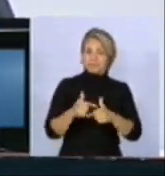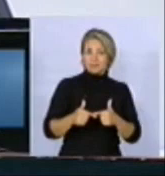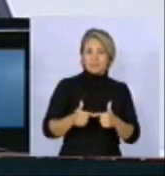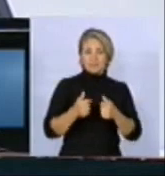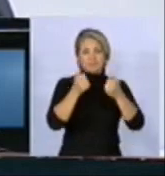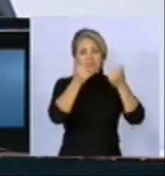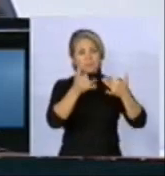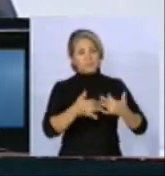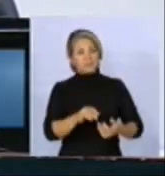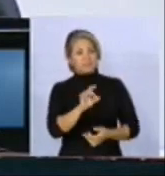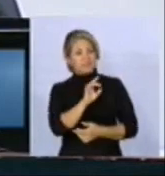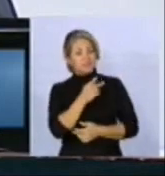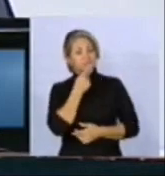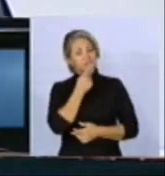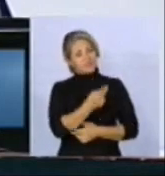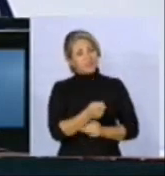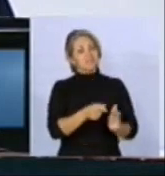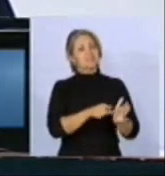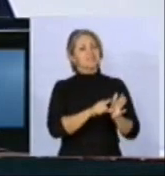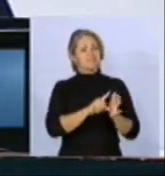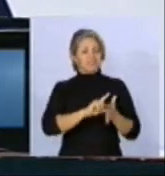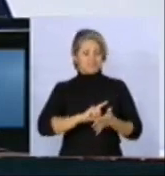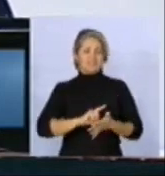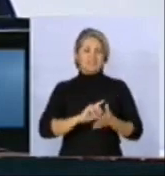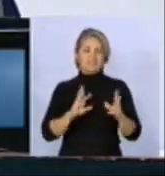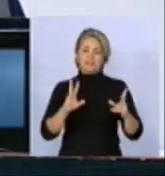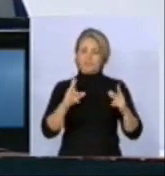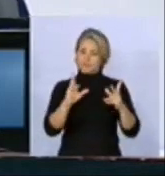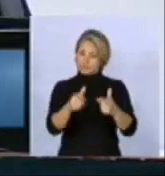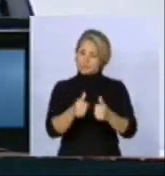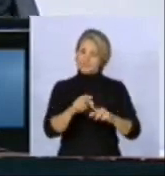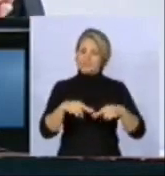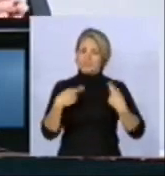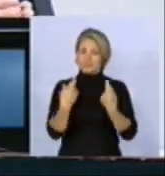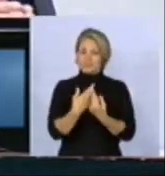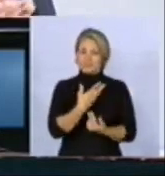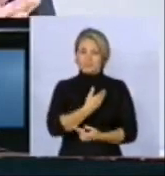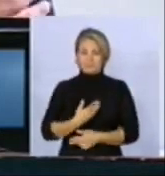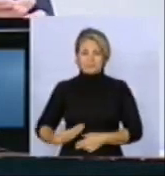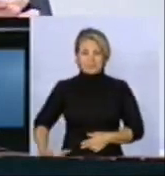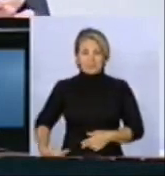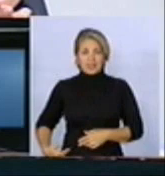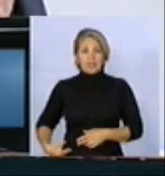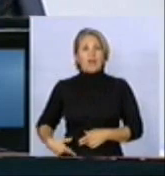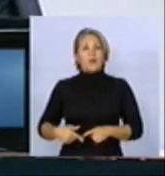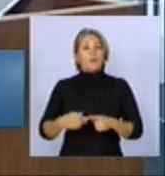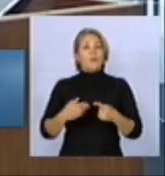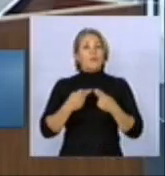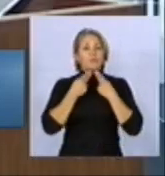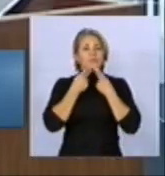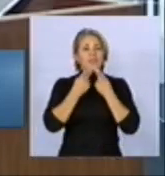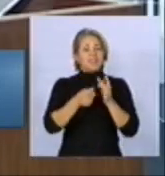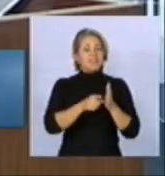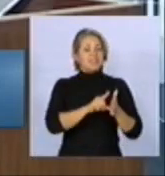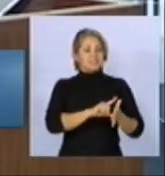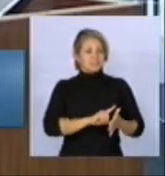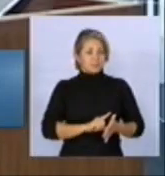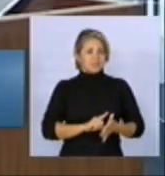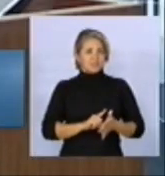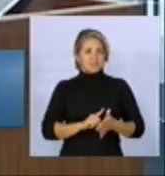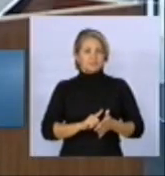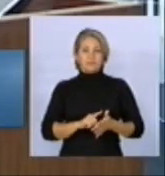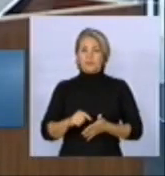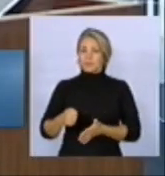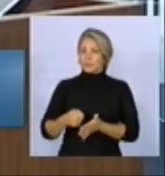esclarecer o que eu sempre faço em todas as audiências públicas como afii anteriormente por dever de